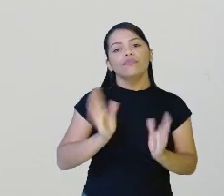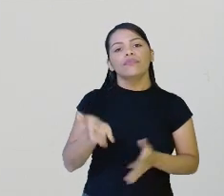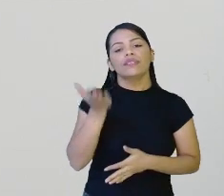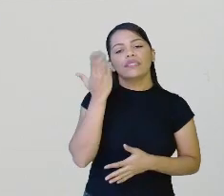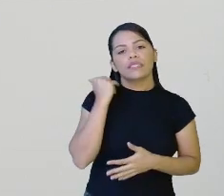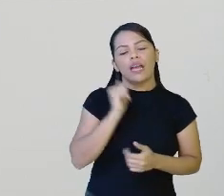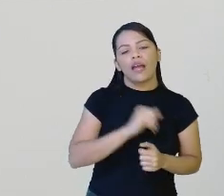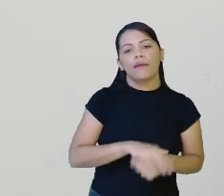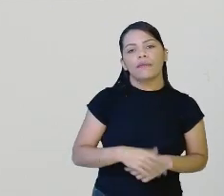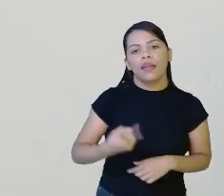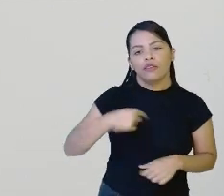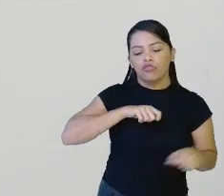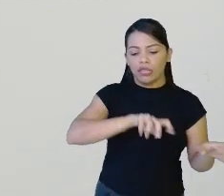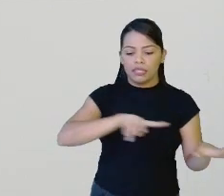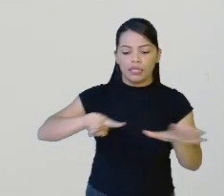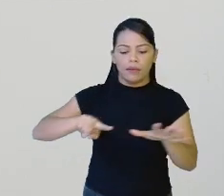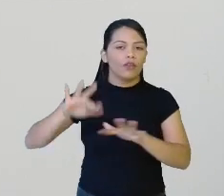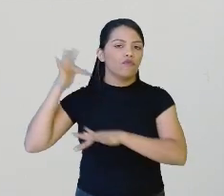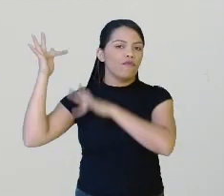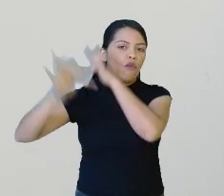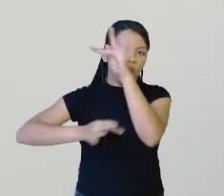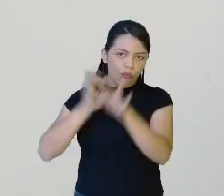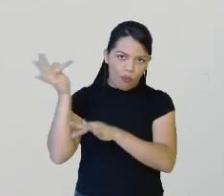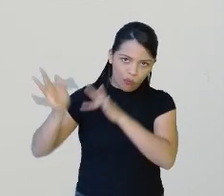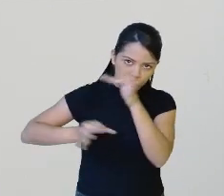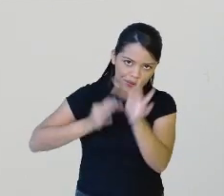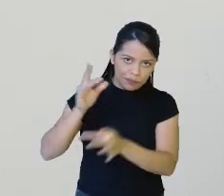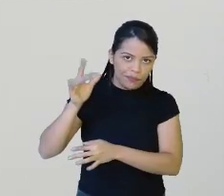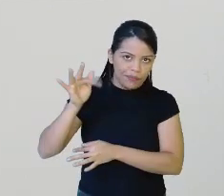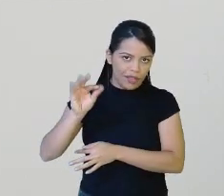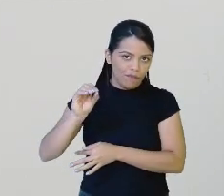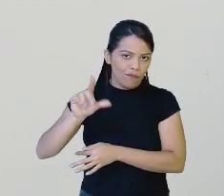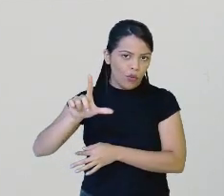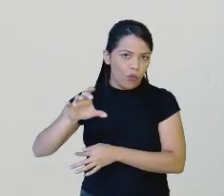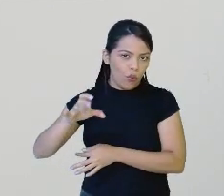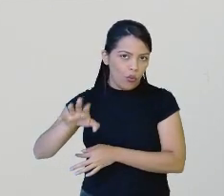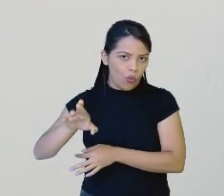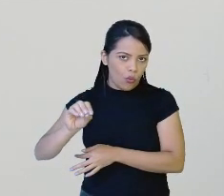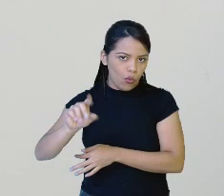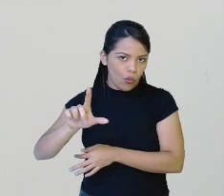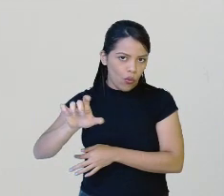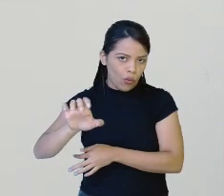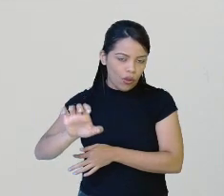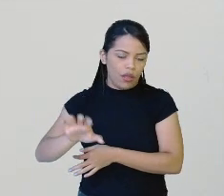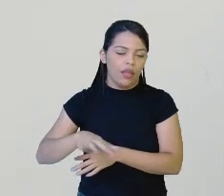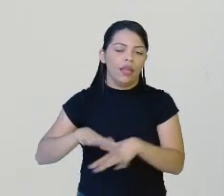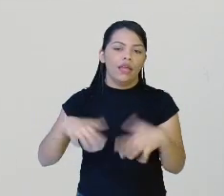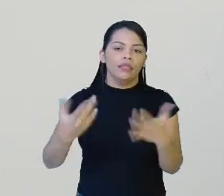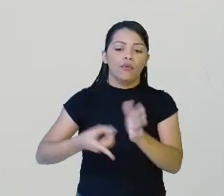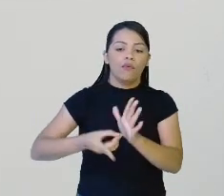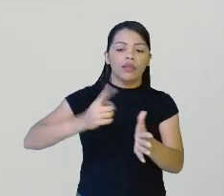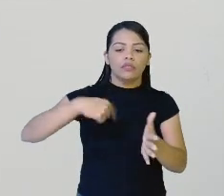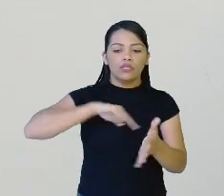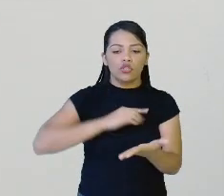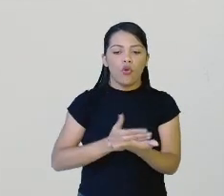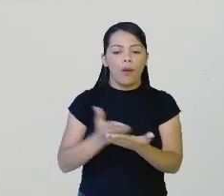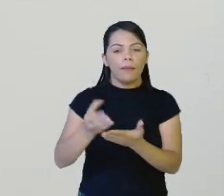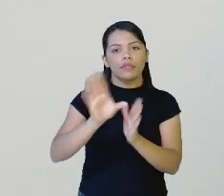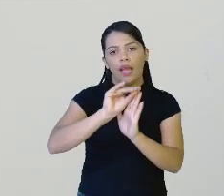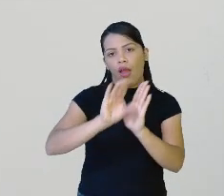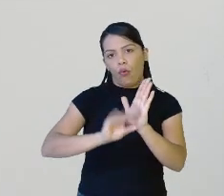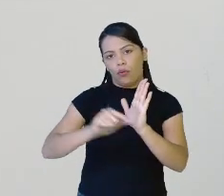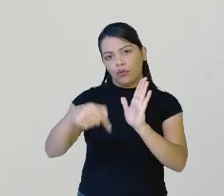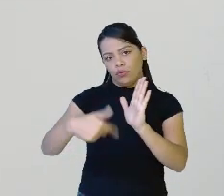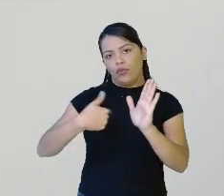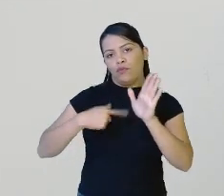nós estamos na Semana do Folclore. Então, antes de começar o conteúdo de hoje, eu vou trazer bem rapidinho para